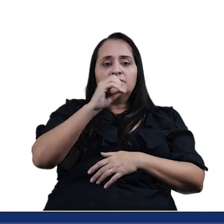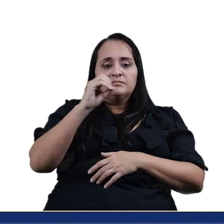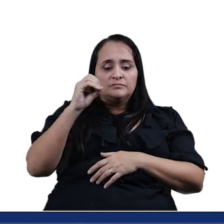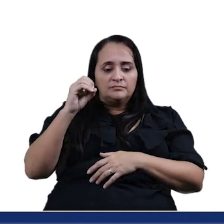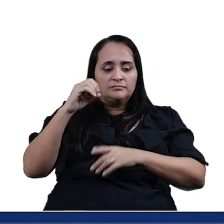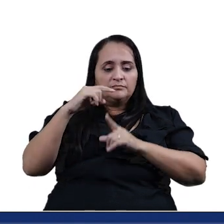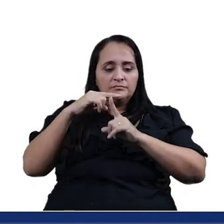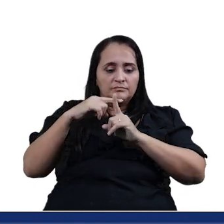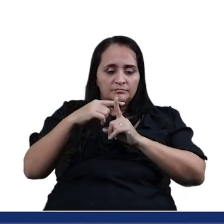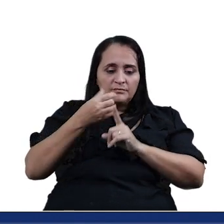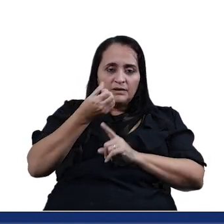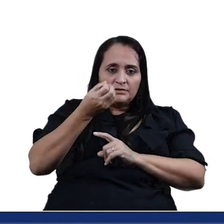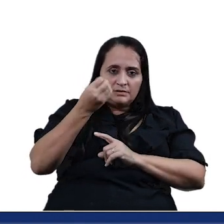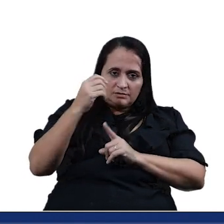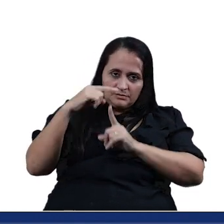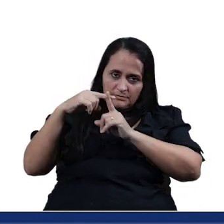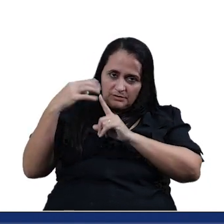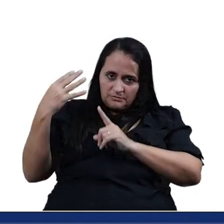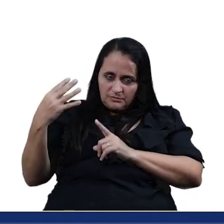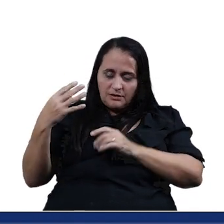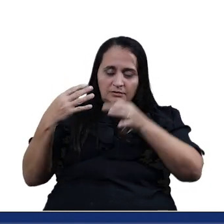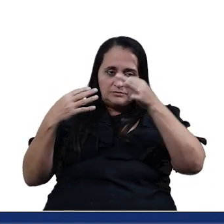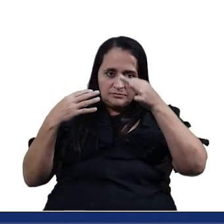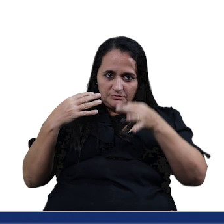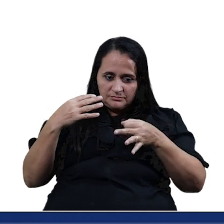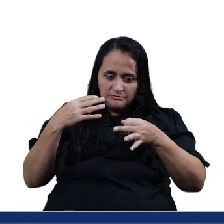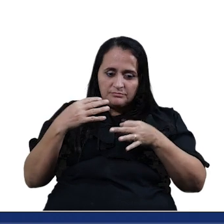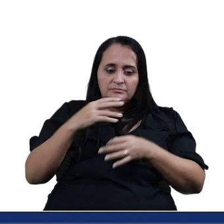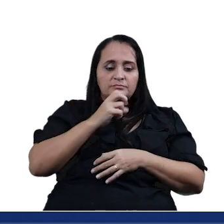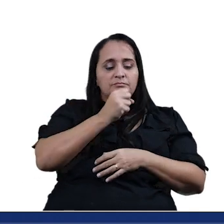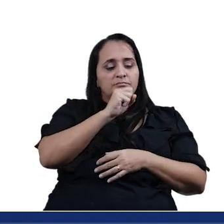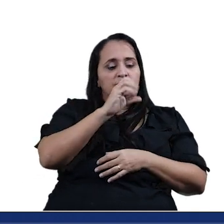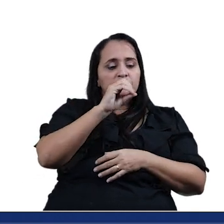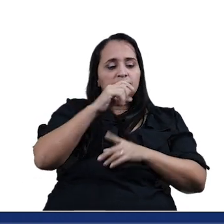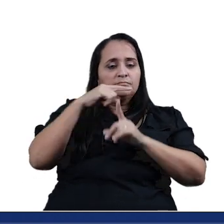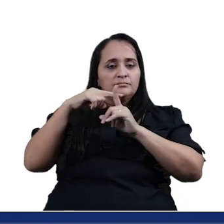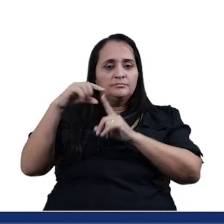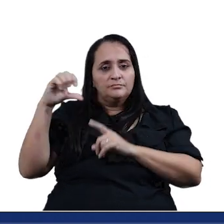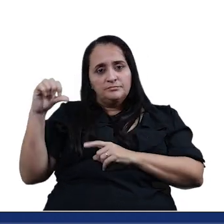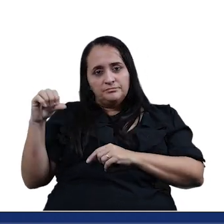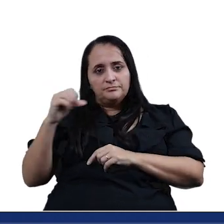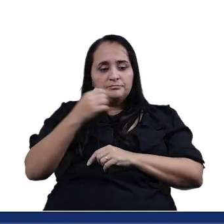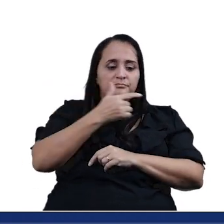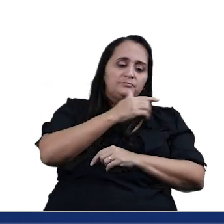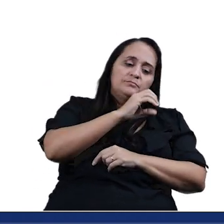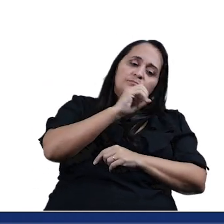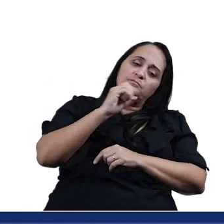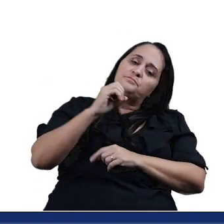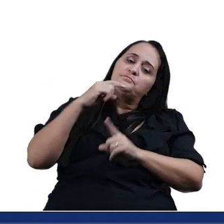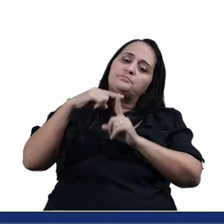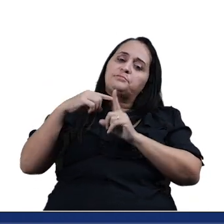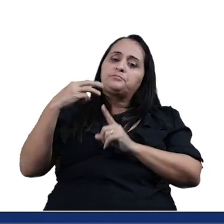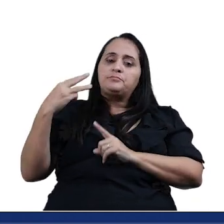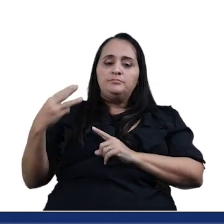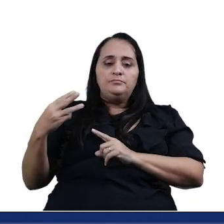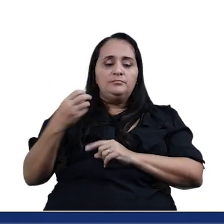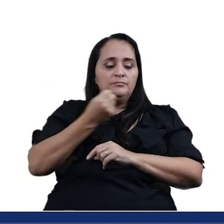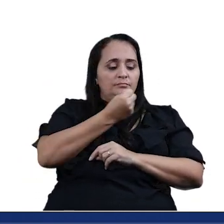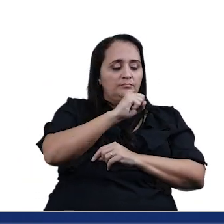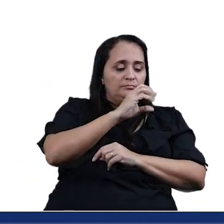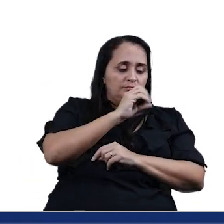500 mais 60 mais 4. 80 mais 9. 200 mais